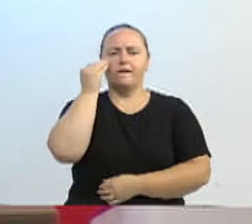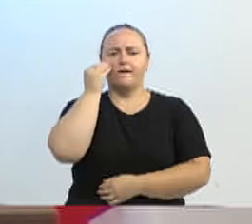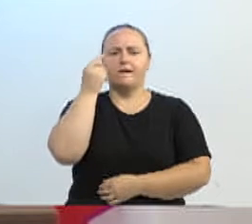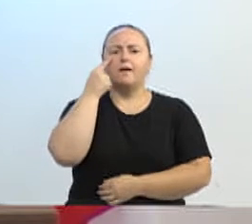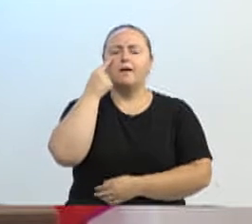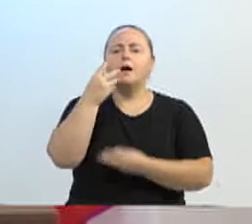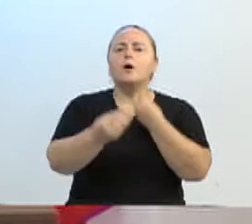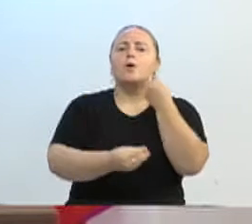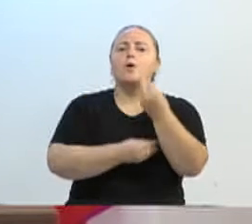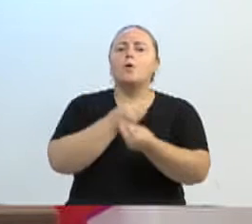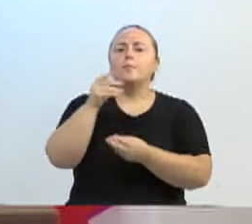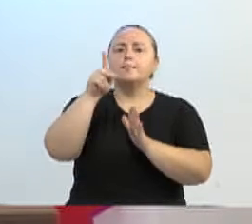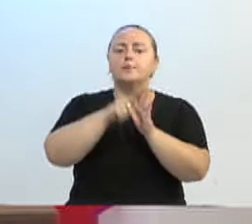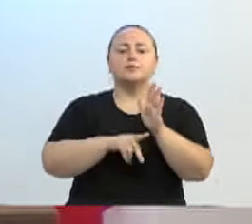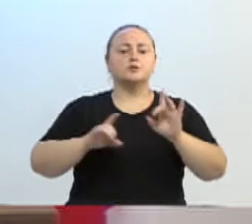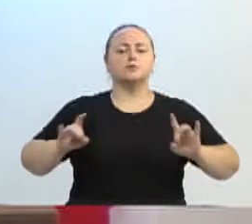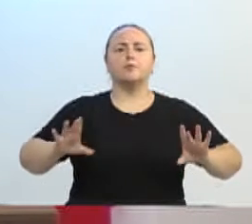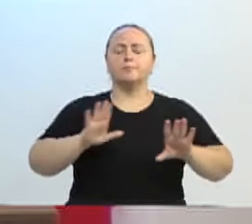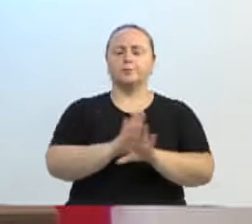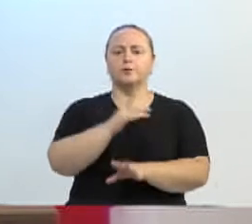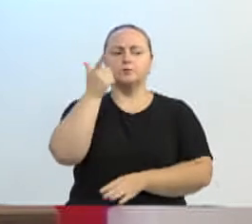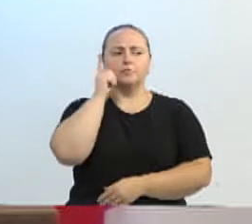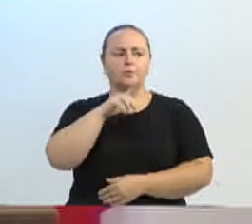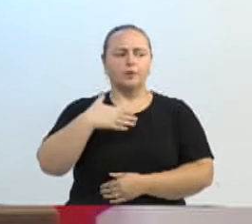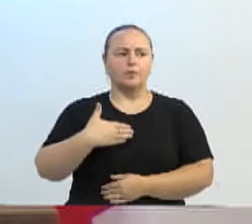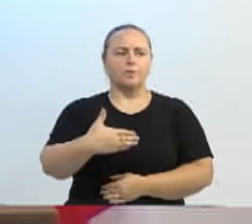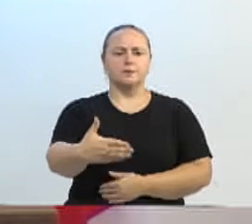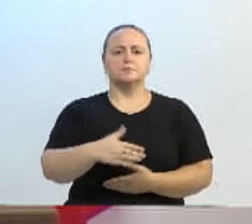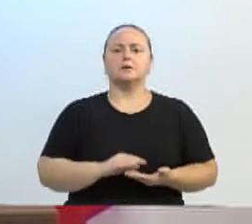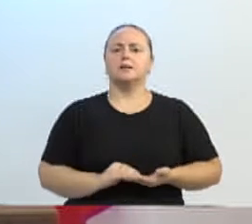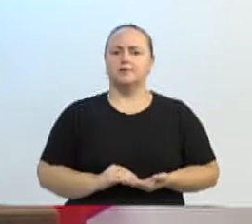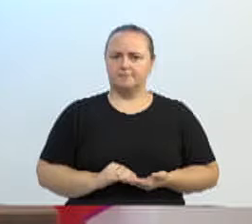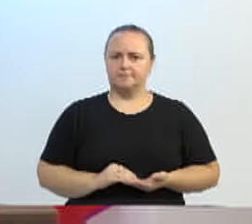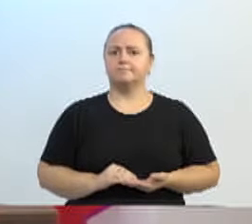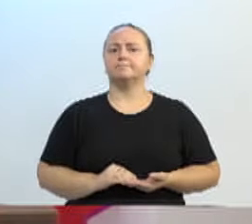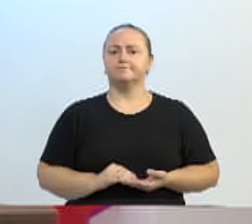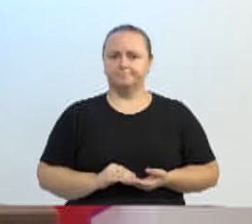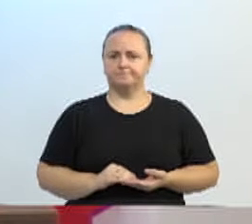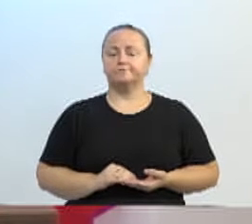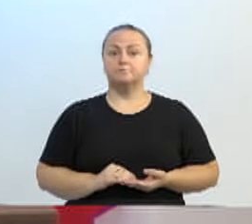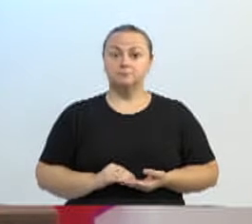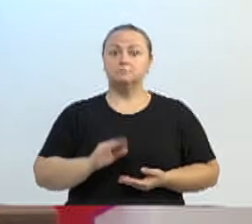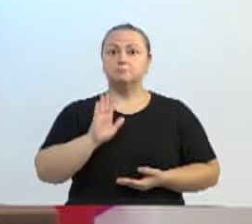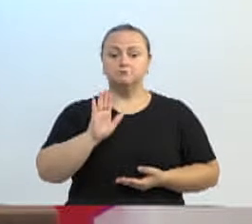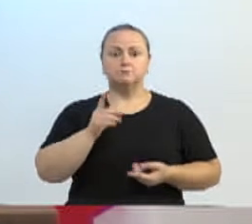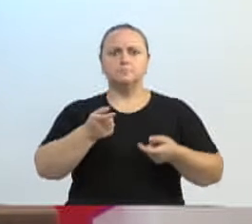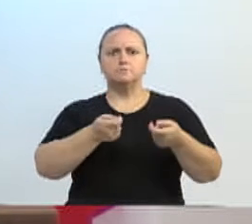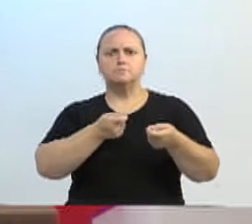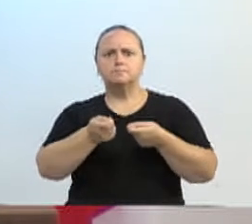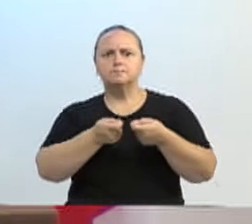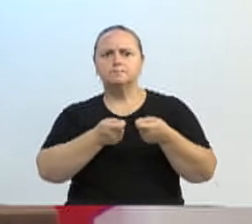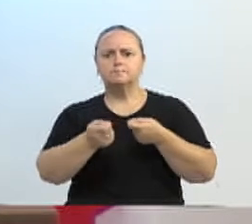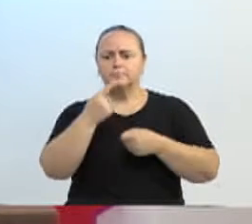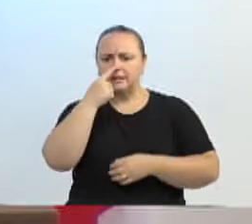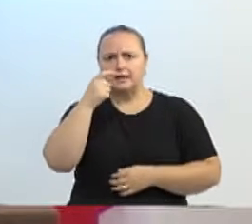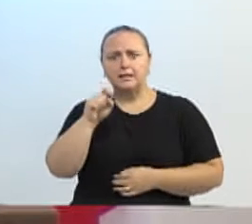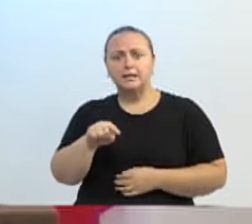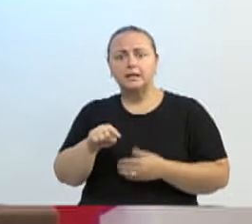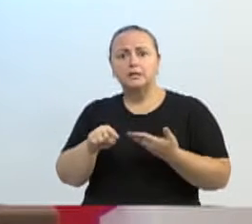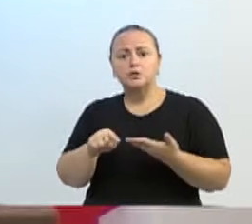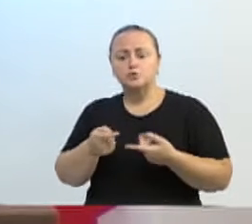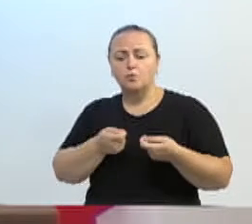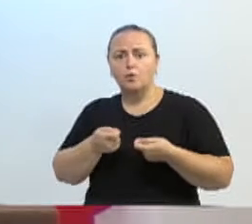esse projeto de compostagem em nossa cidade. A economia no lixo vai ser enorme financeiramente, por